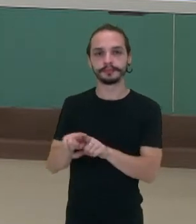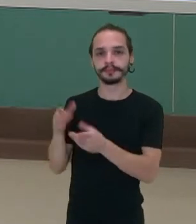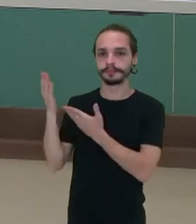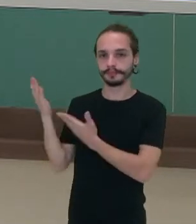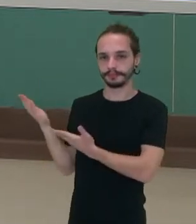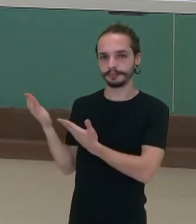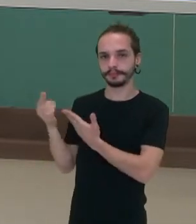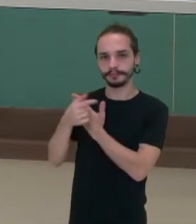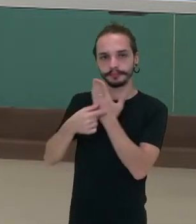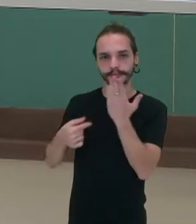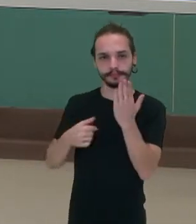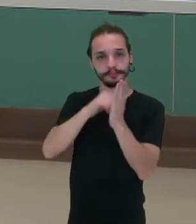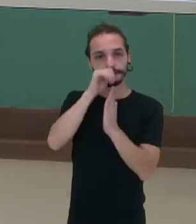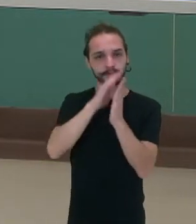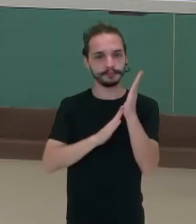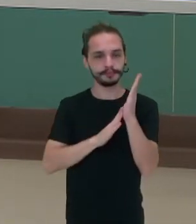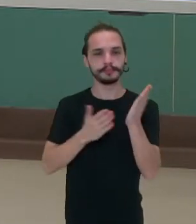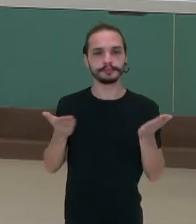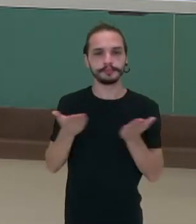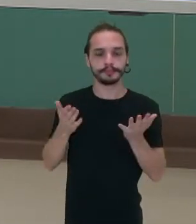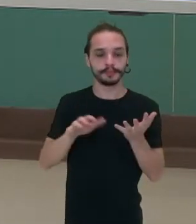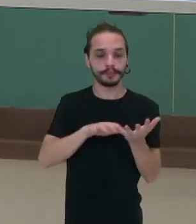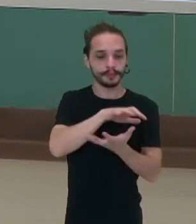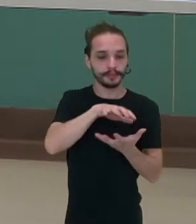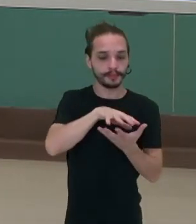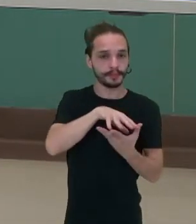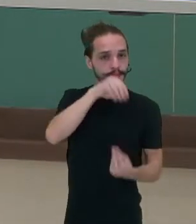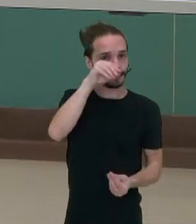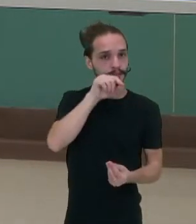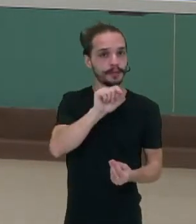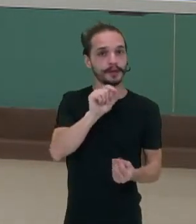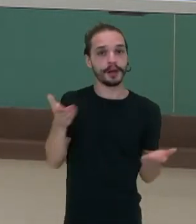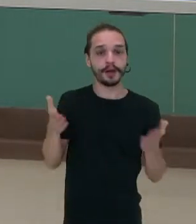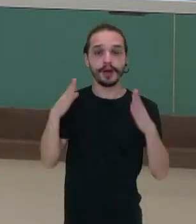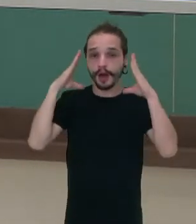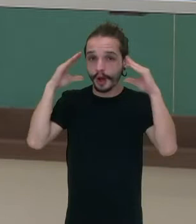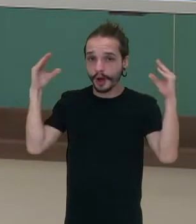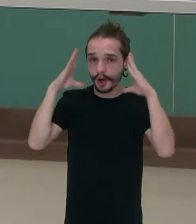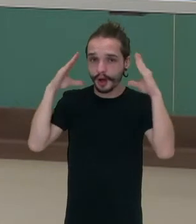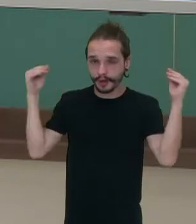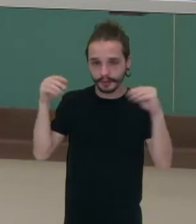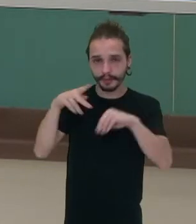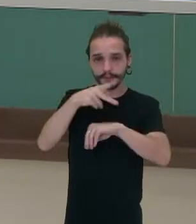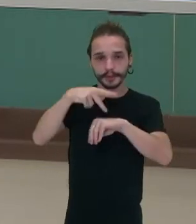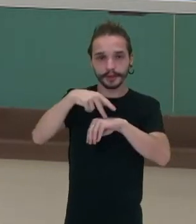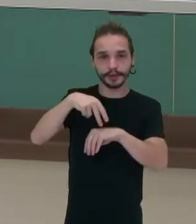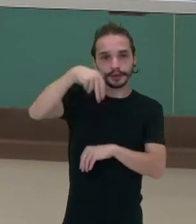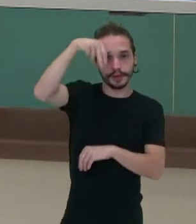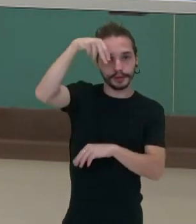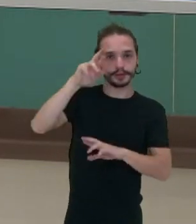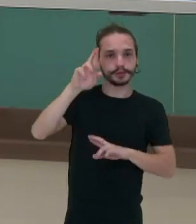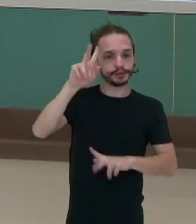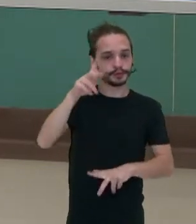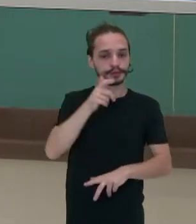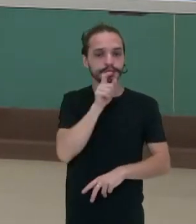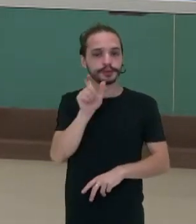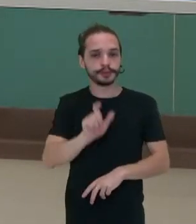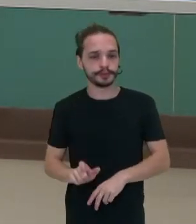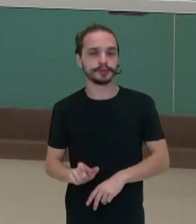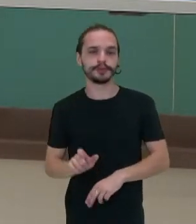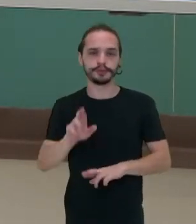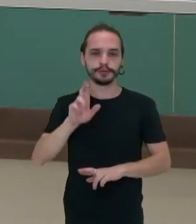Rijn. Nós já estamos agora saindo do barroco italiano, nós estamos indo para o barroco holandês, já a partir do norte, já é diferente. O barroco holandês é